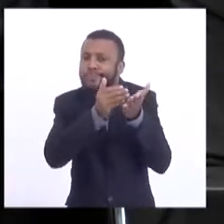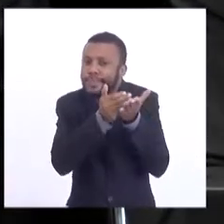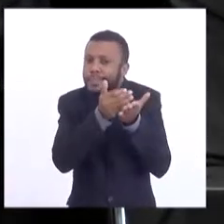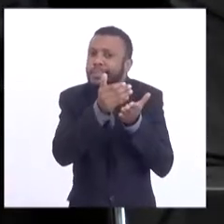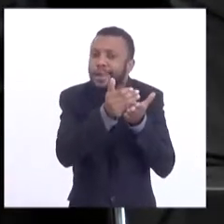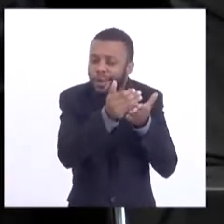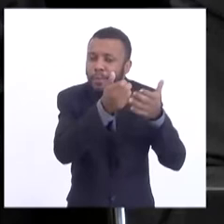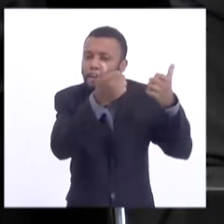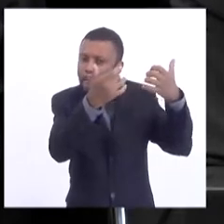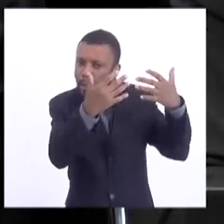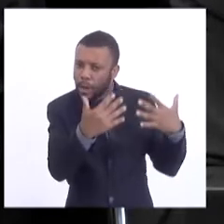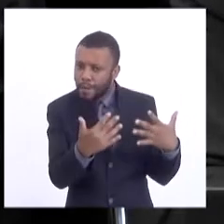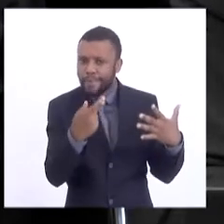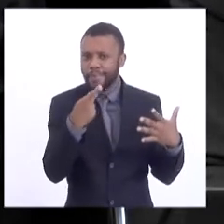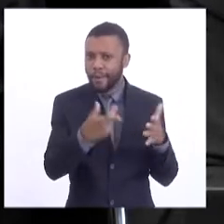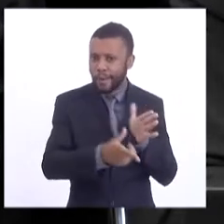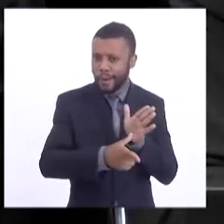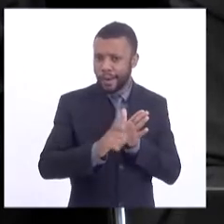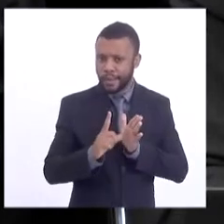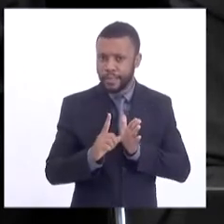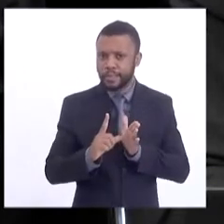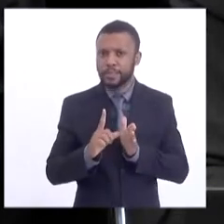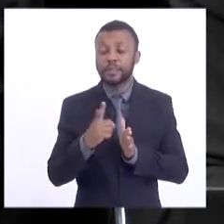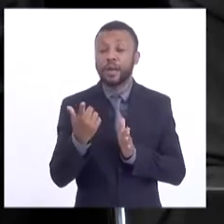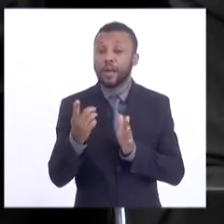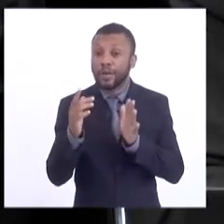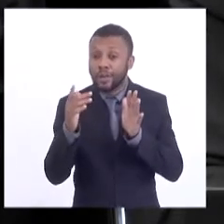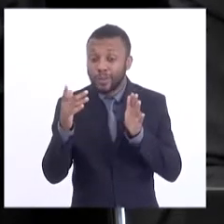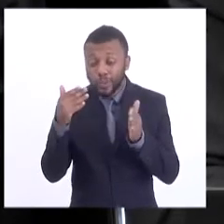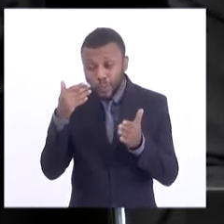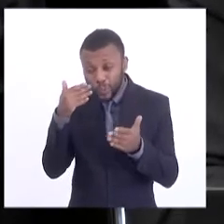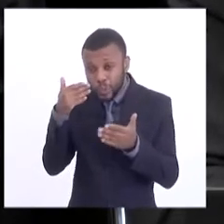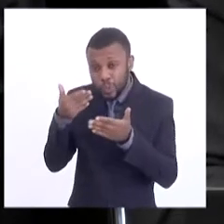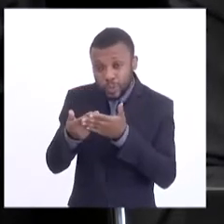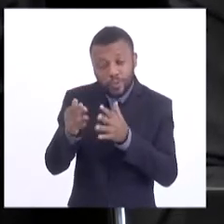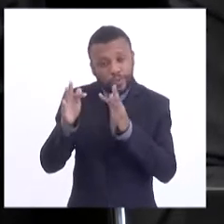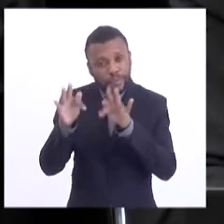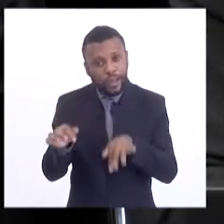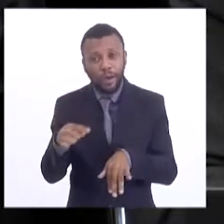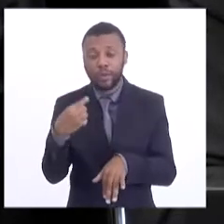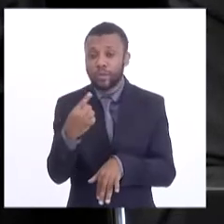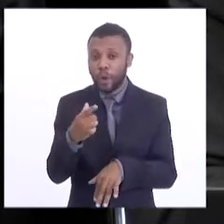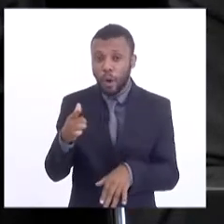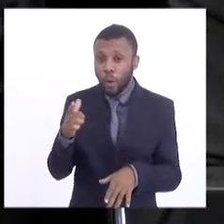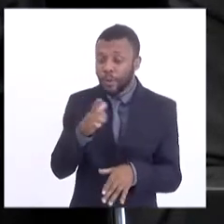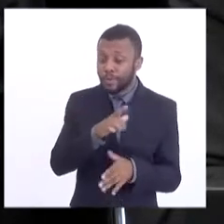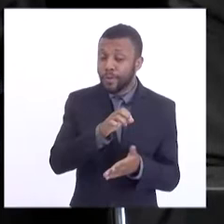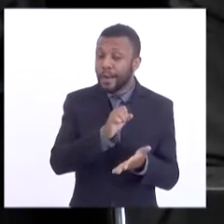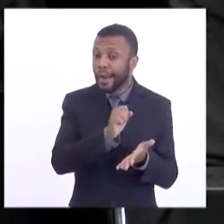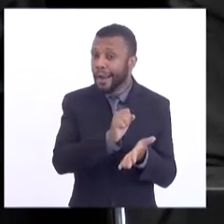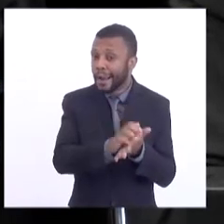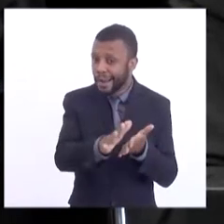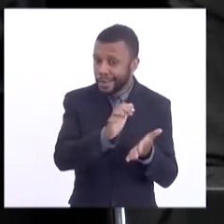que o senhor falou no final das contas a gente só gastou com custeio